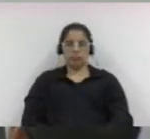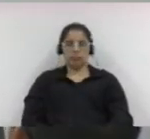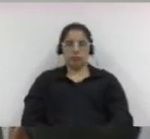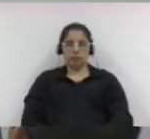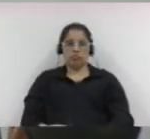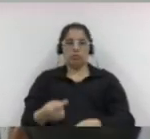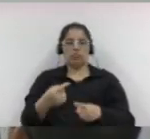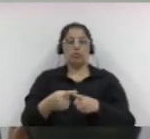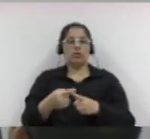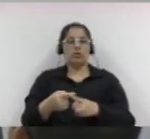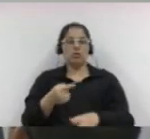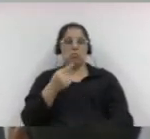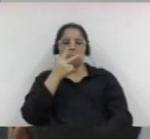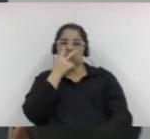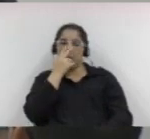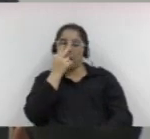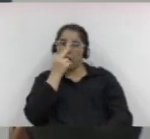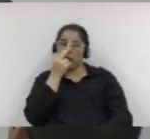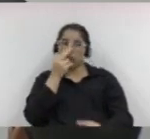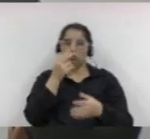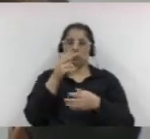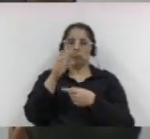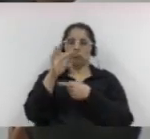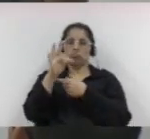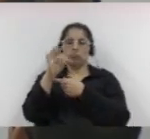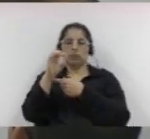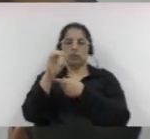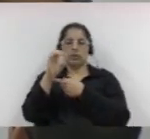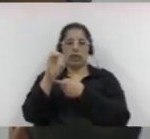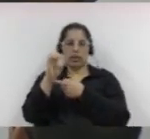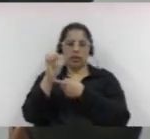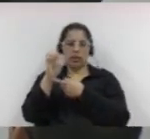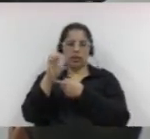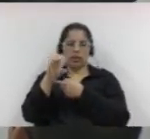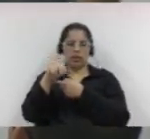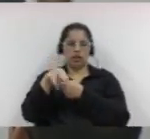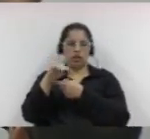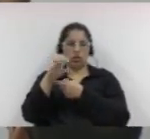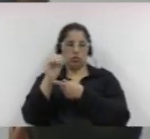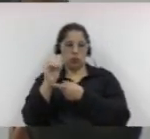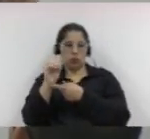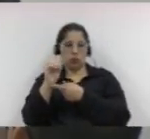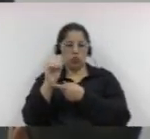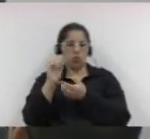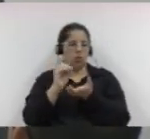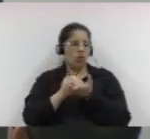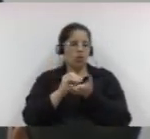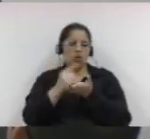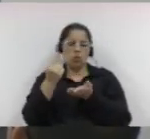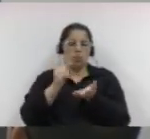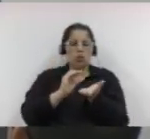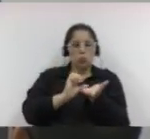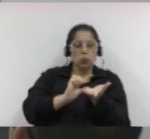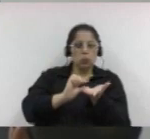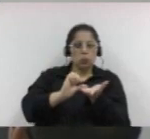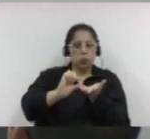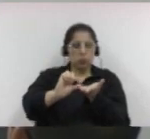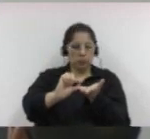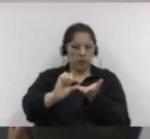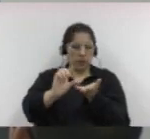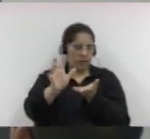uma camada, segundo os técnicos, né, aquela camada final, que parece muito mais um cimento, que seria